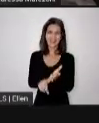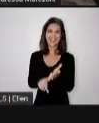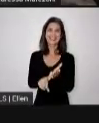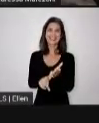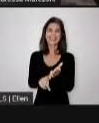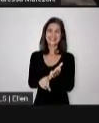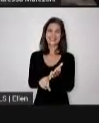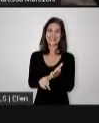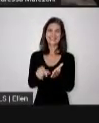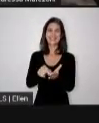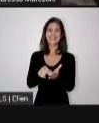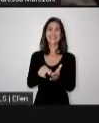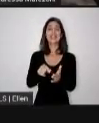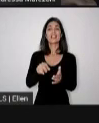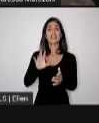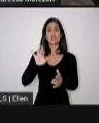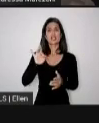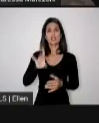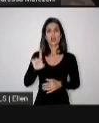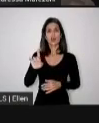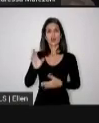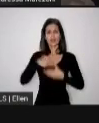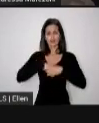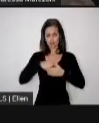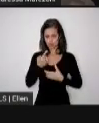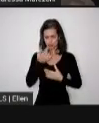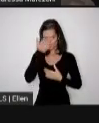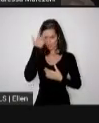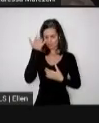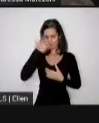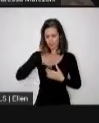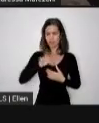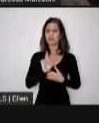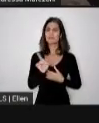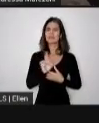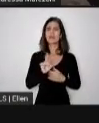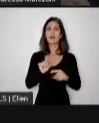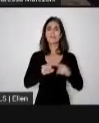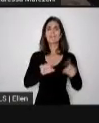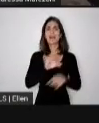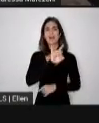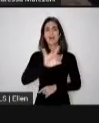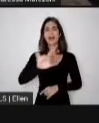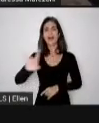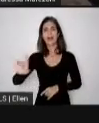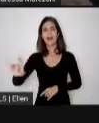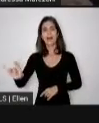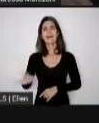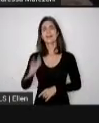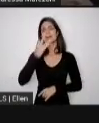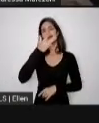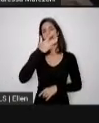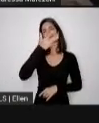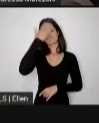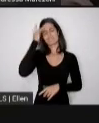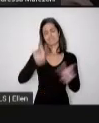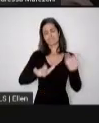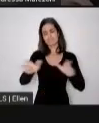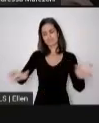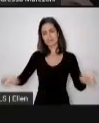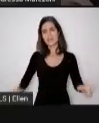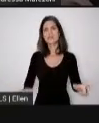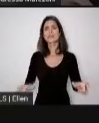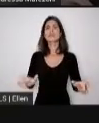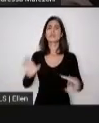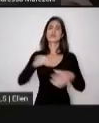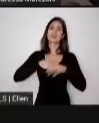só em nós, professores, né, mas sim todos os nossos pares que estão conosco